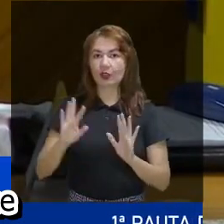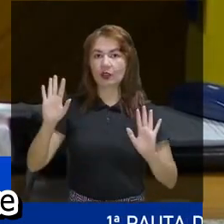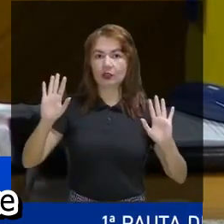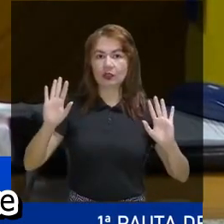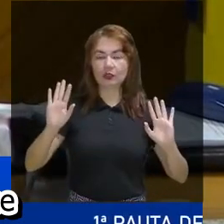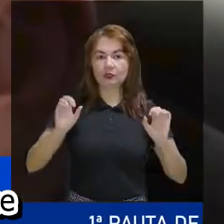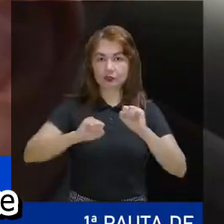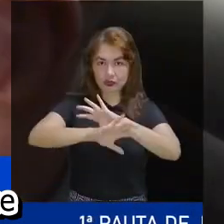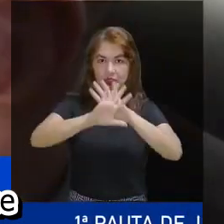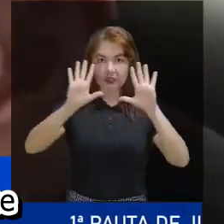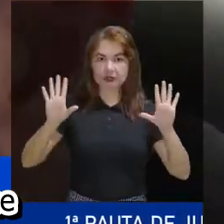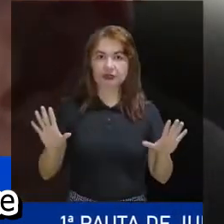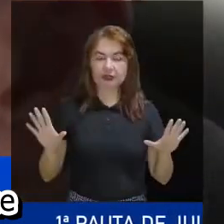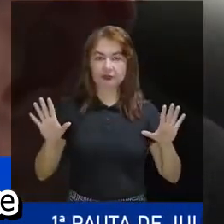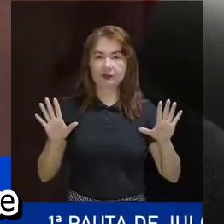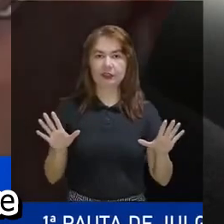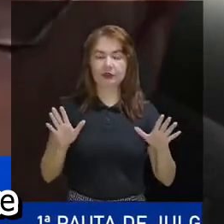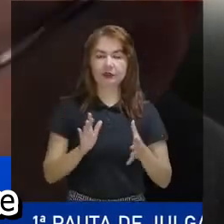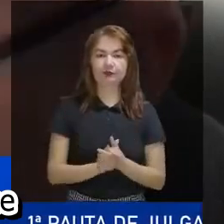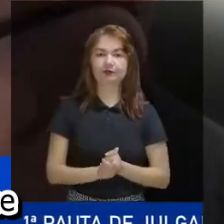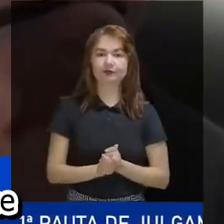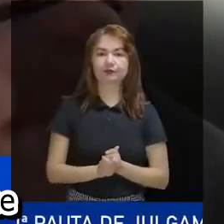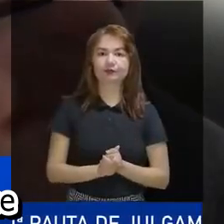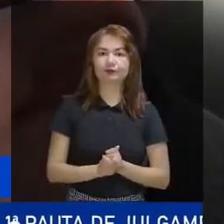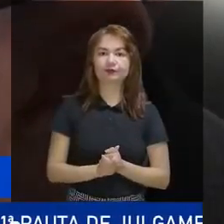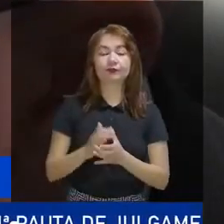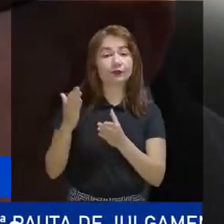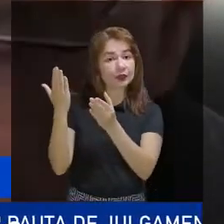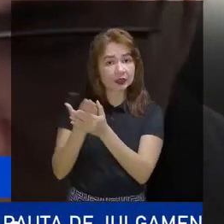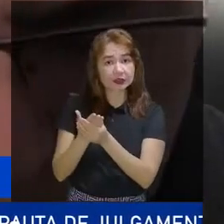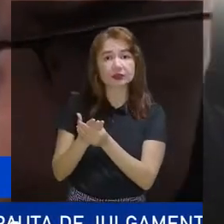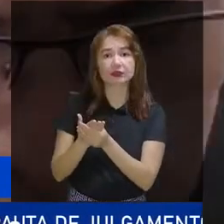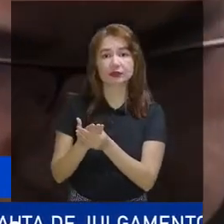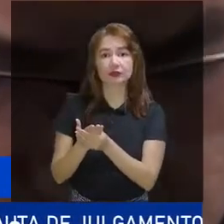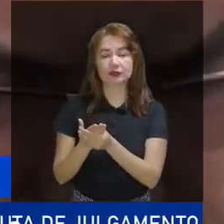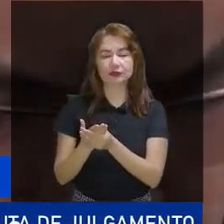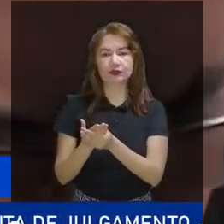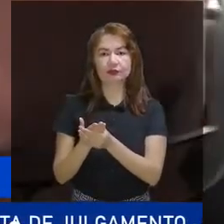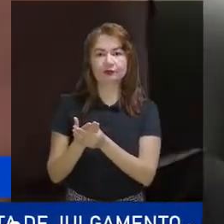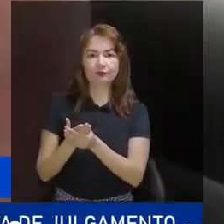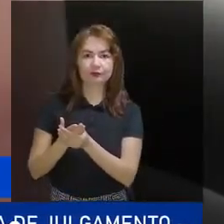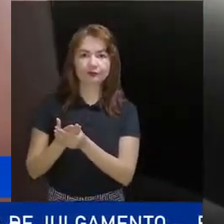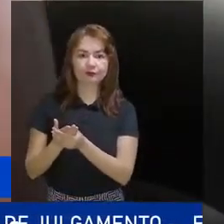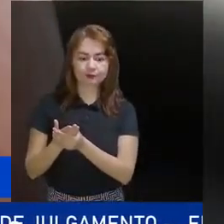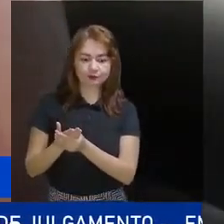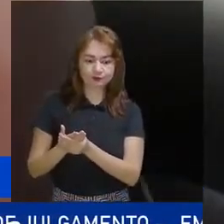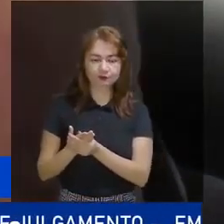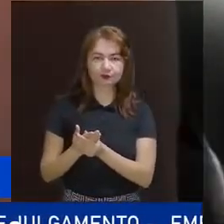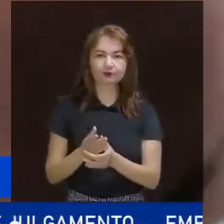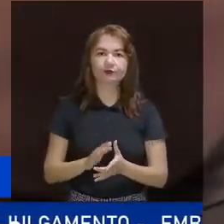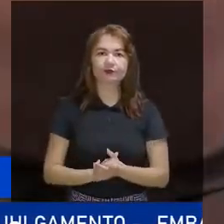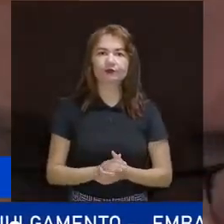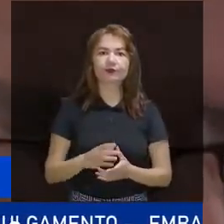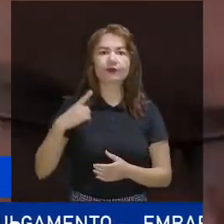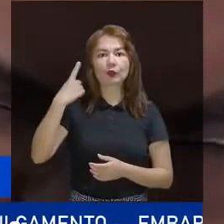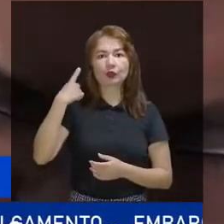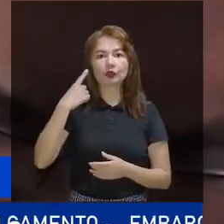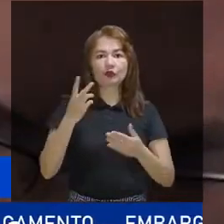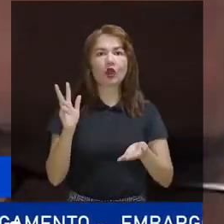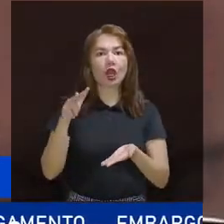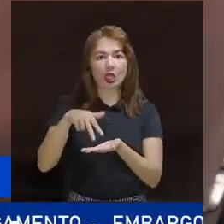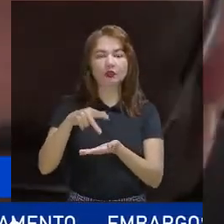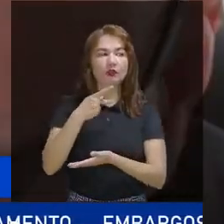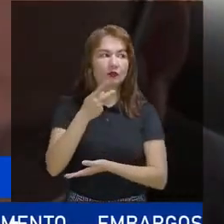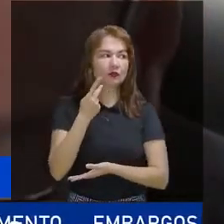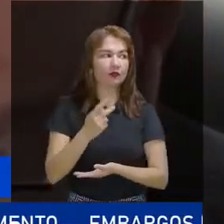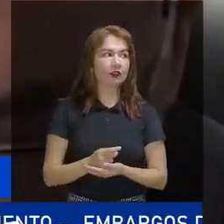demais pares tenham ciência. As ações são, como já foi até referido pelo advogado na tribuna, né,